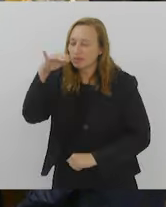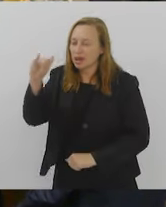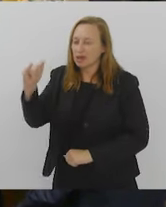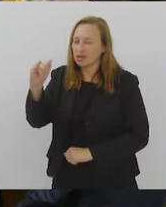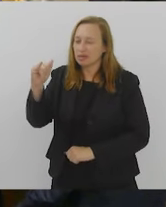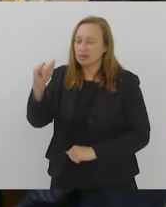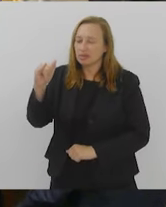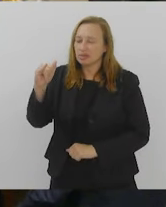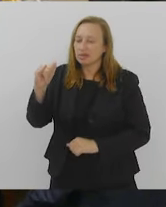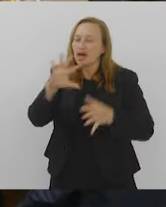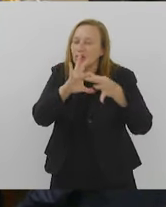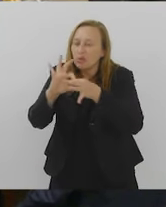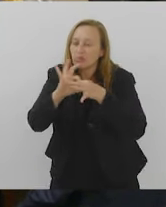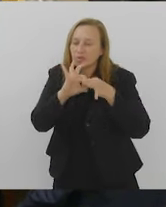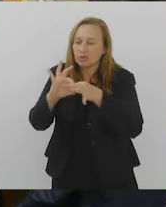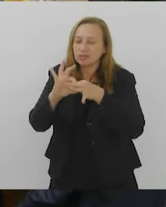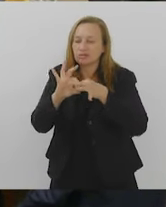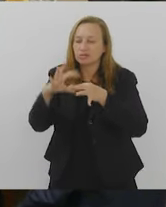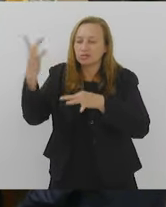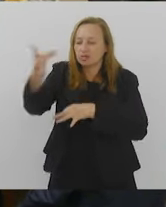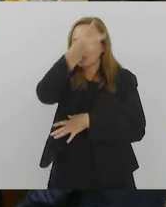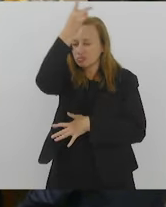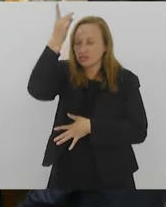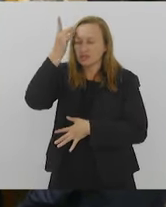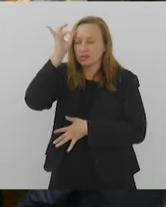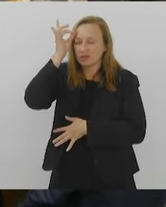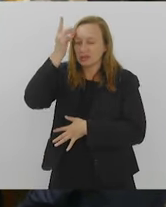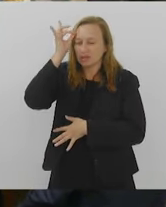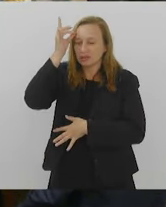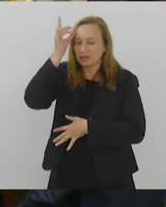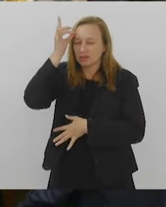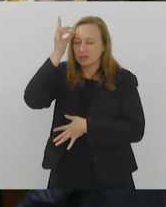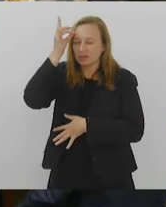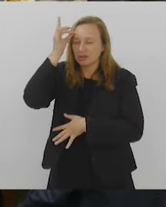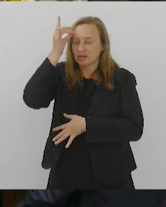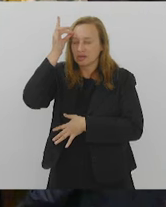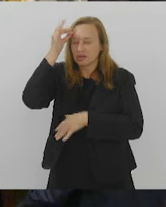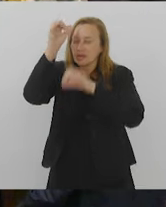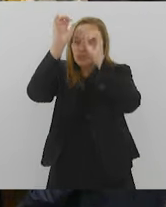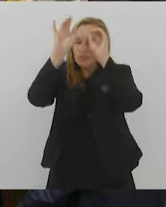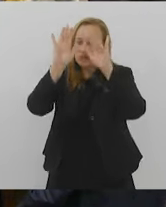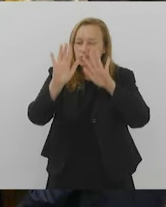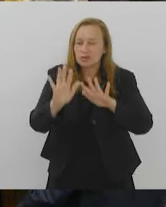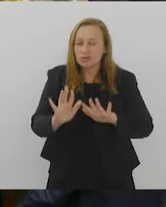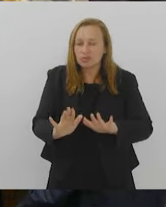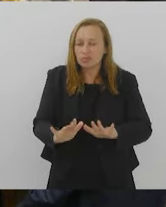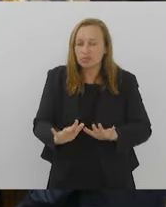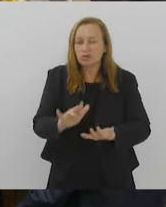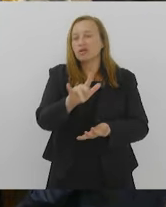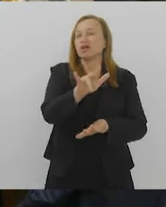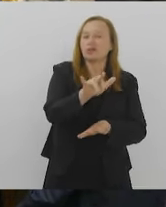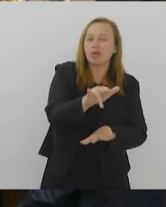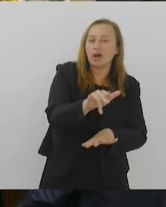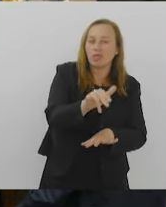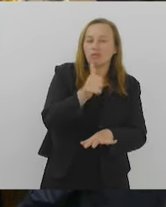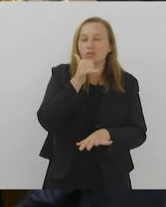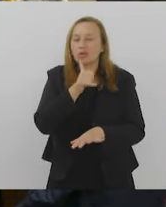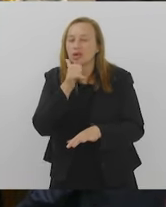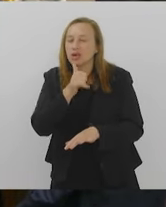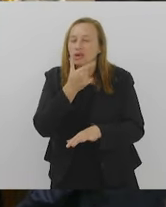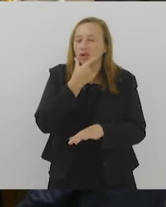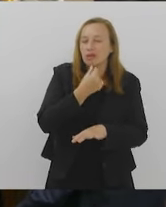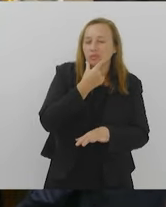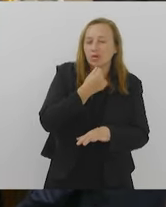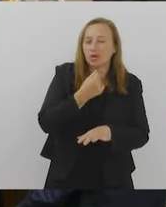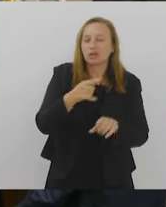a comunhão do Espírito Santo, seja com você, minha irmã, com você, meu irmão, com a